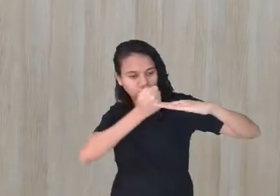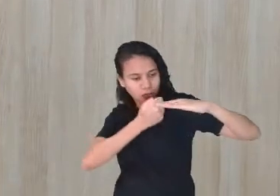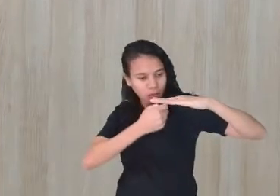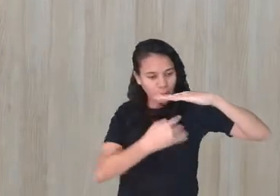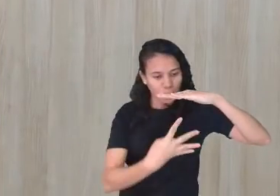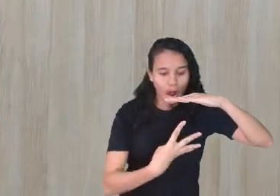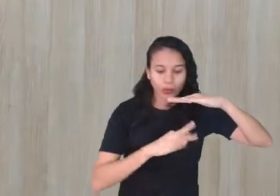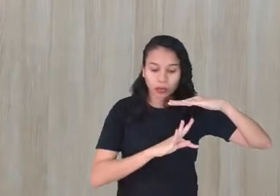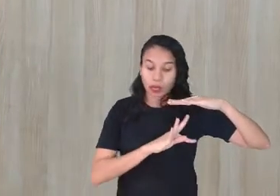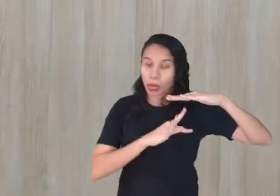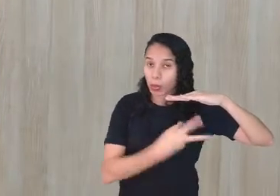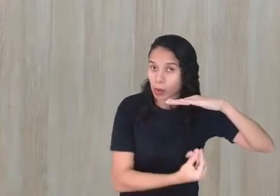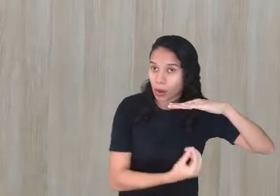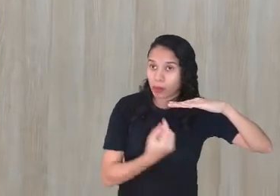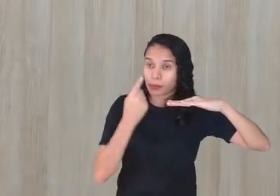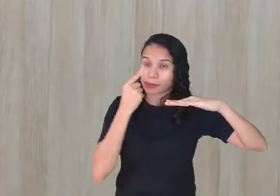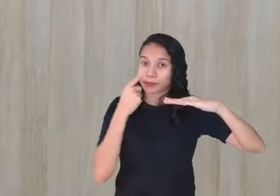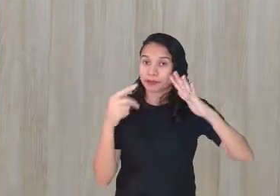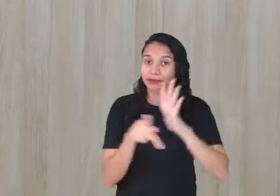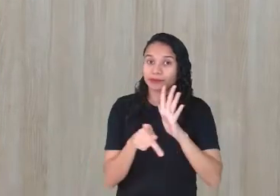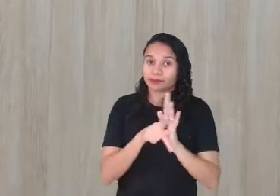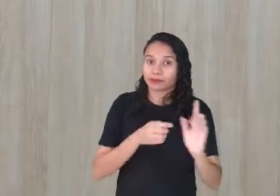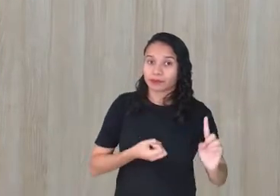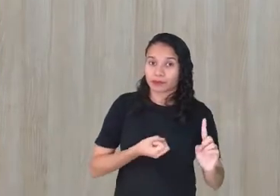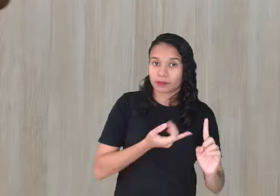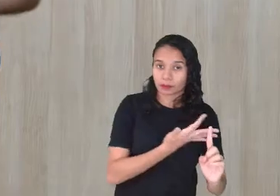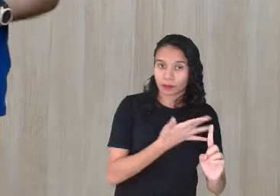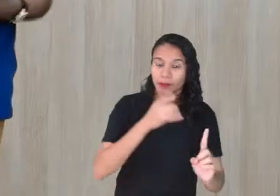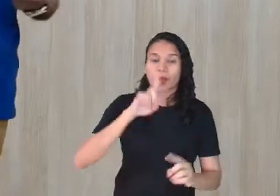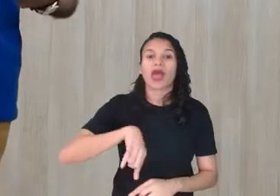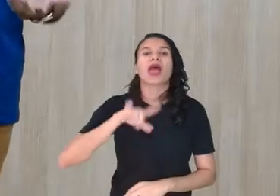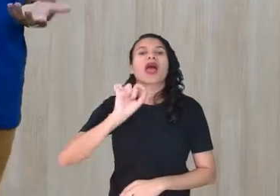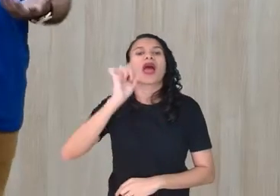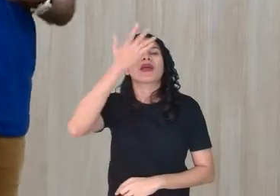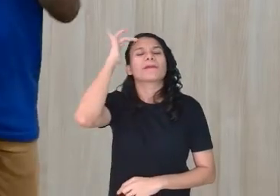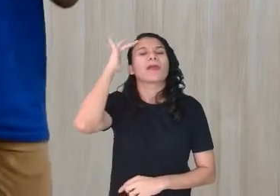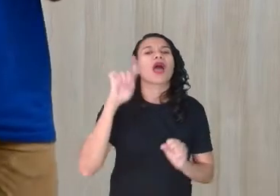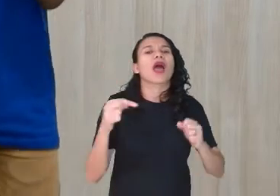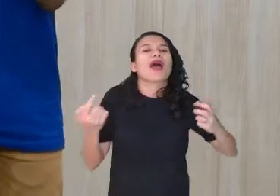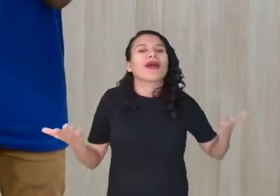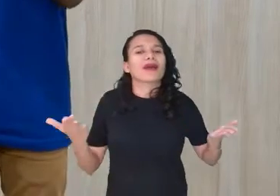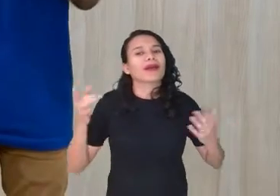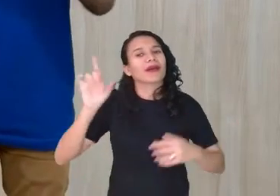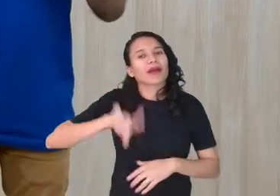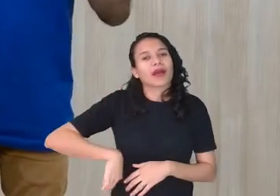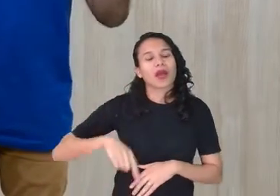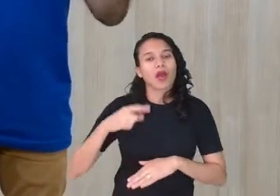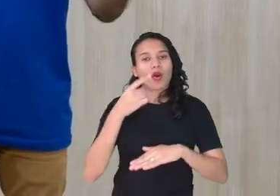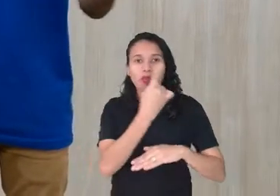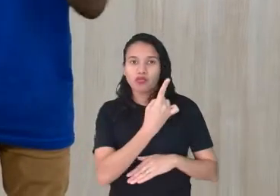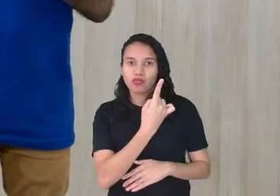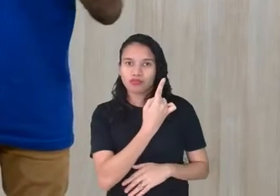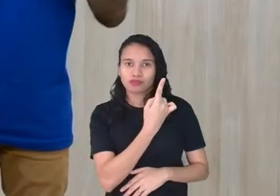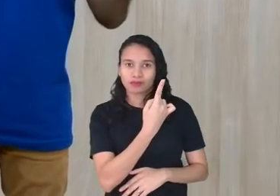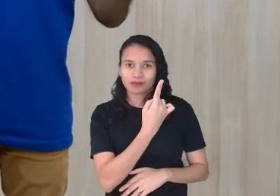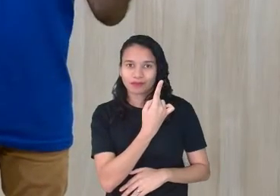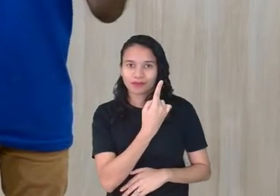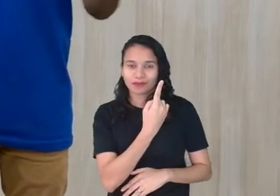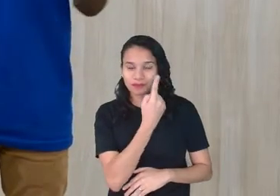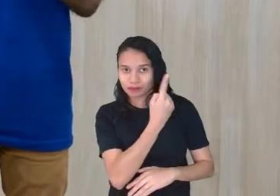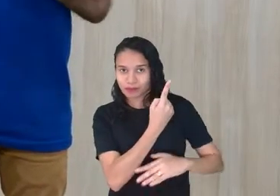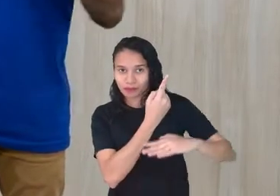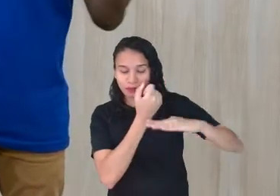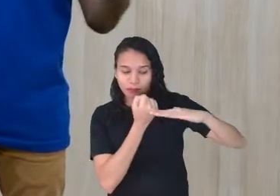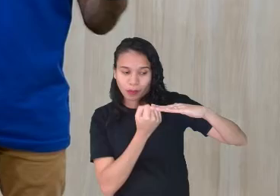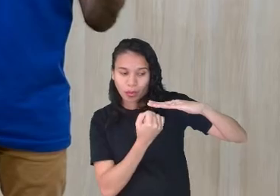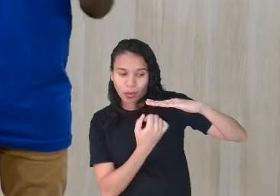4. Então, ela, nos casos favoráveis, ela vai ser quem aí? Ela vai ser um total, e os casos favoráveis